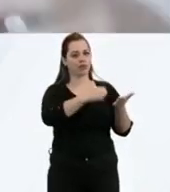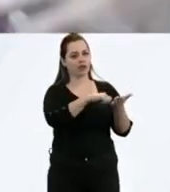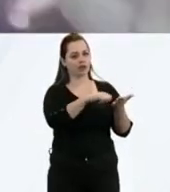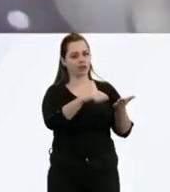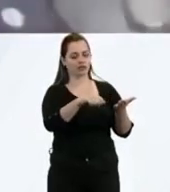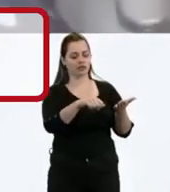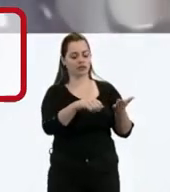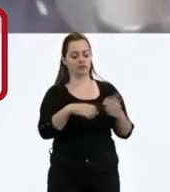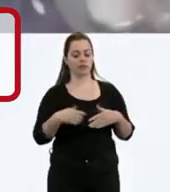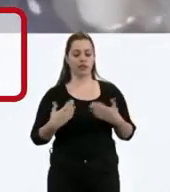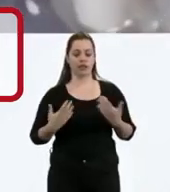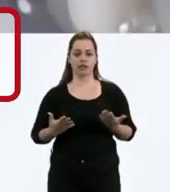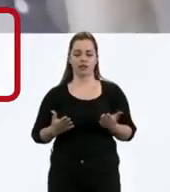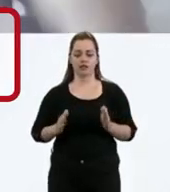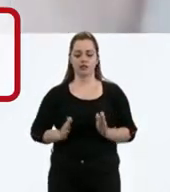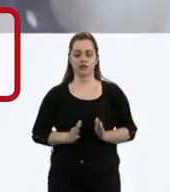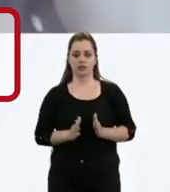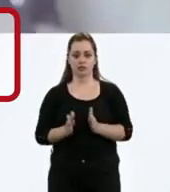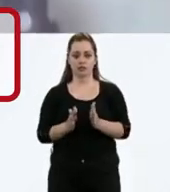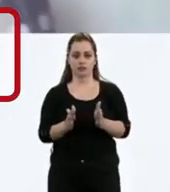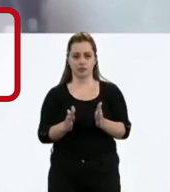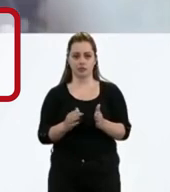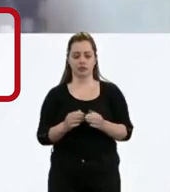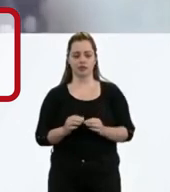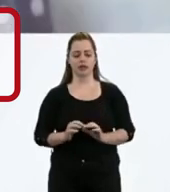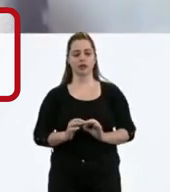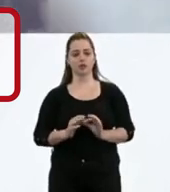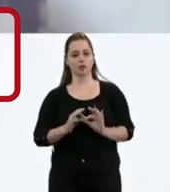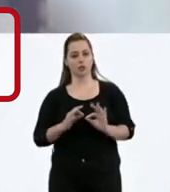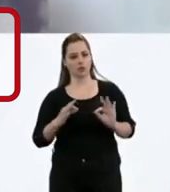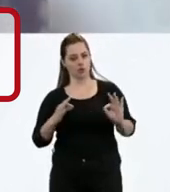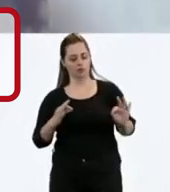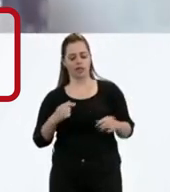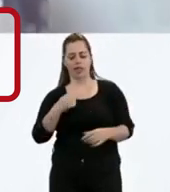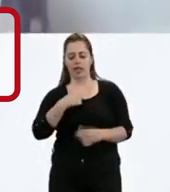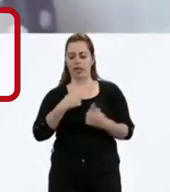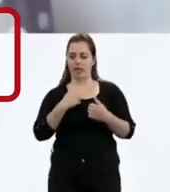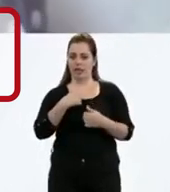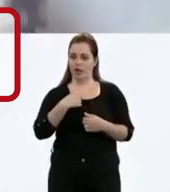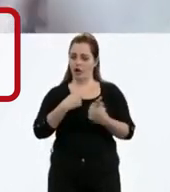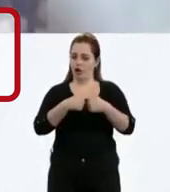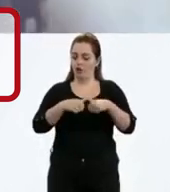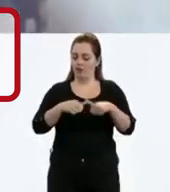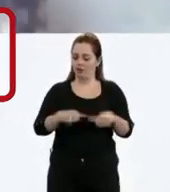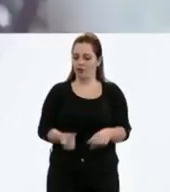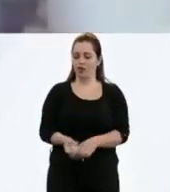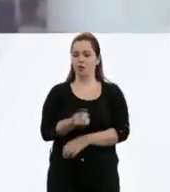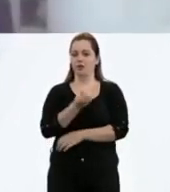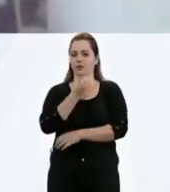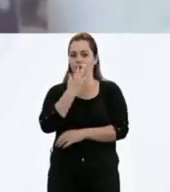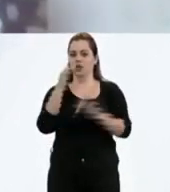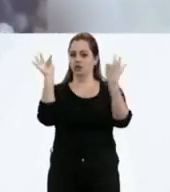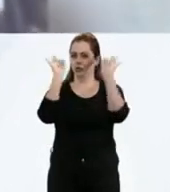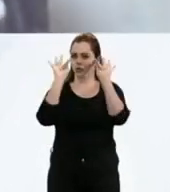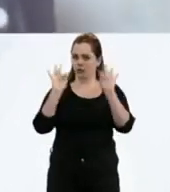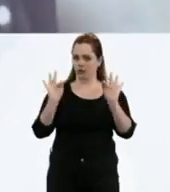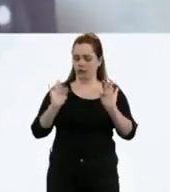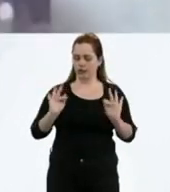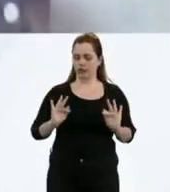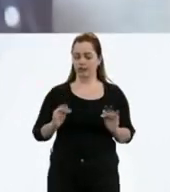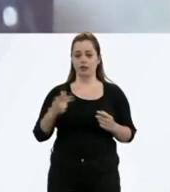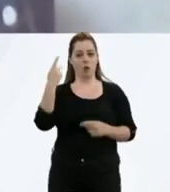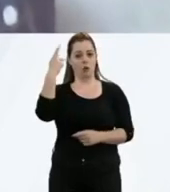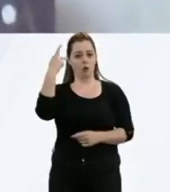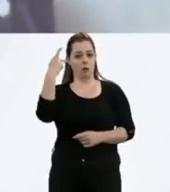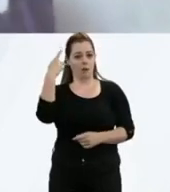a passos largos. Eu fico honradíssima de estar participando das iniciativas